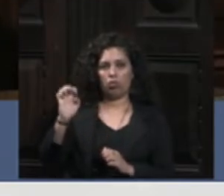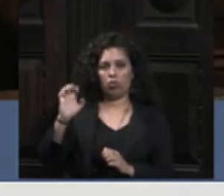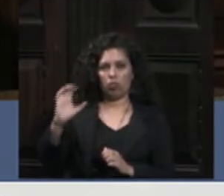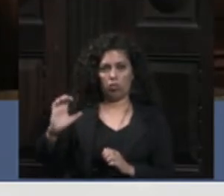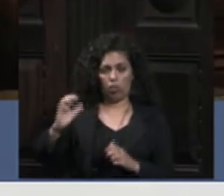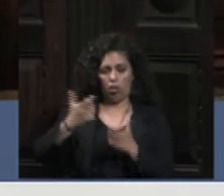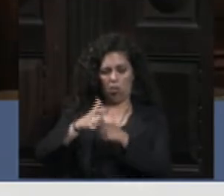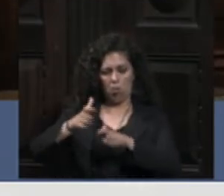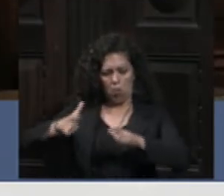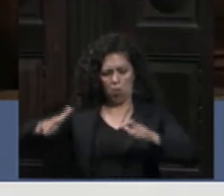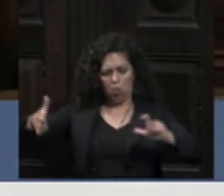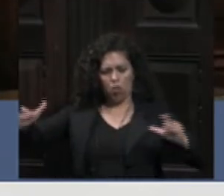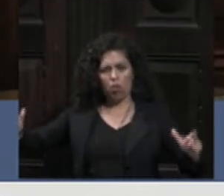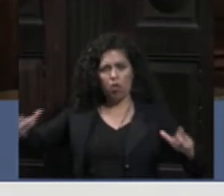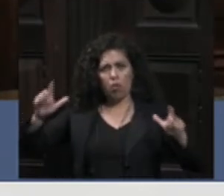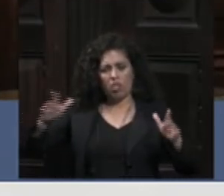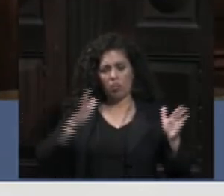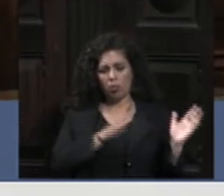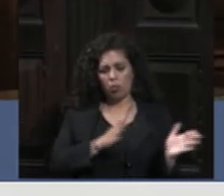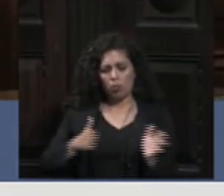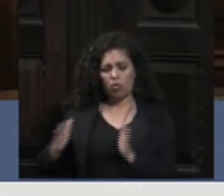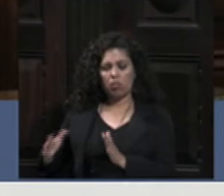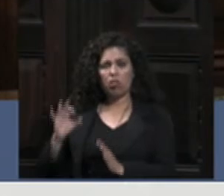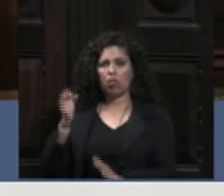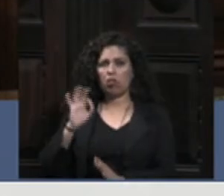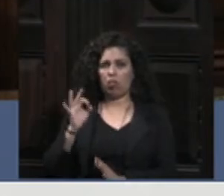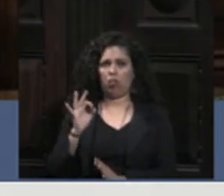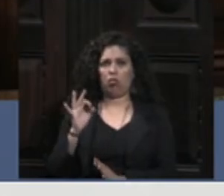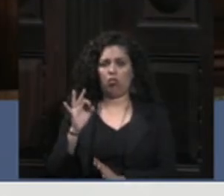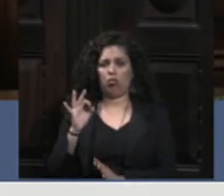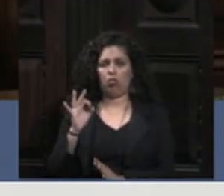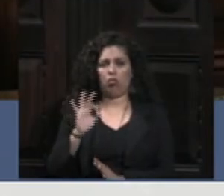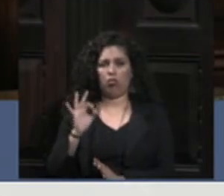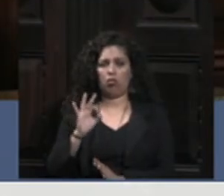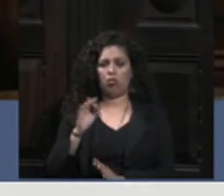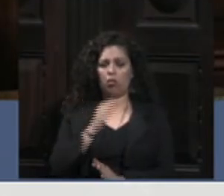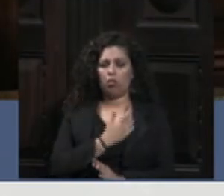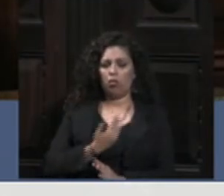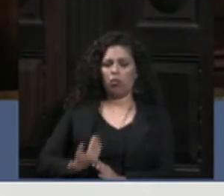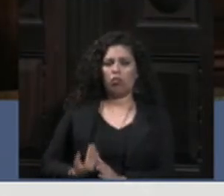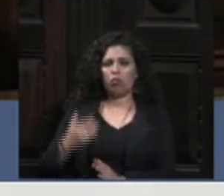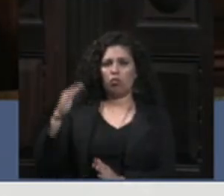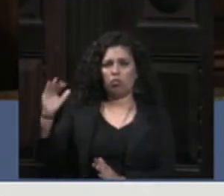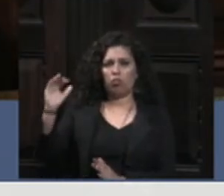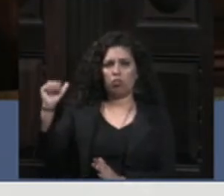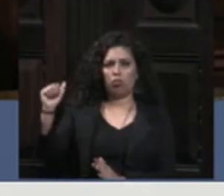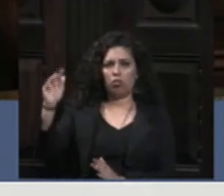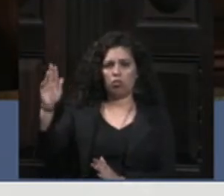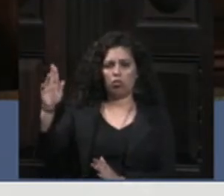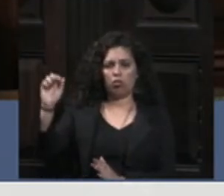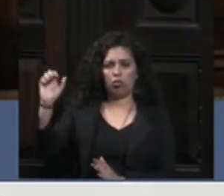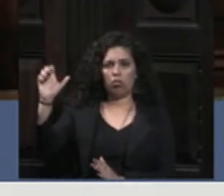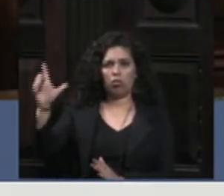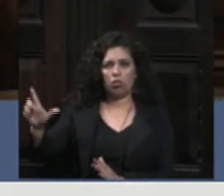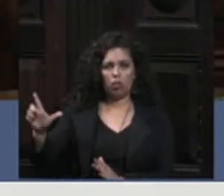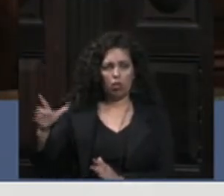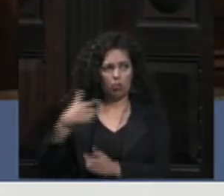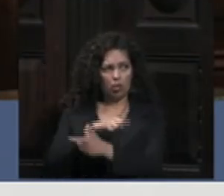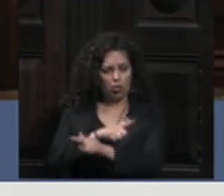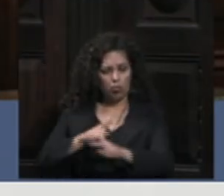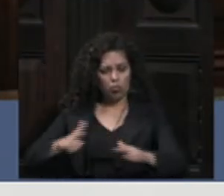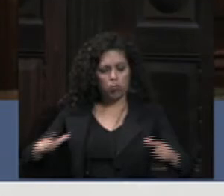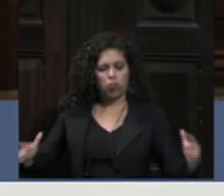descoordenado nos últimos anos do governo Sérgio Cabral. Tinha se tornado uma moeda eleitoral a criação